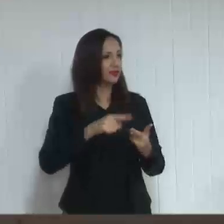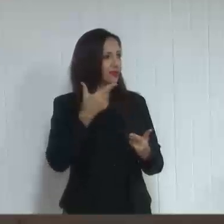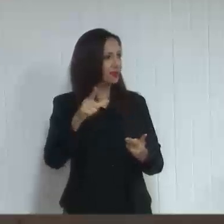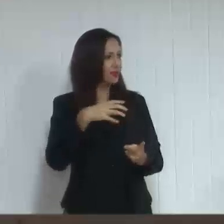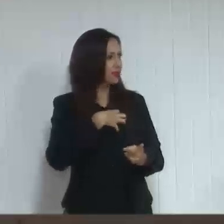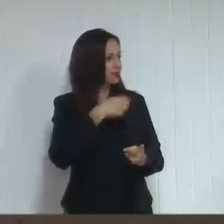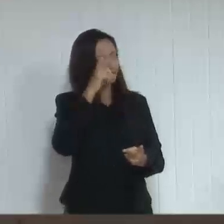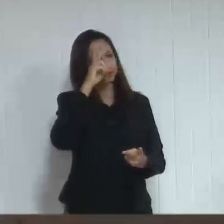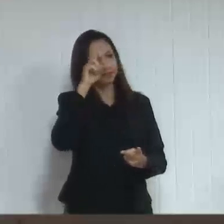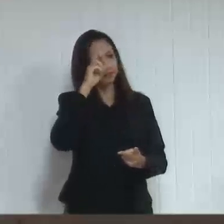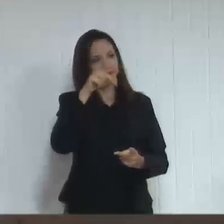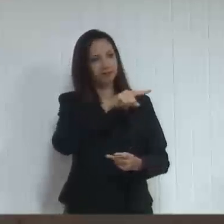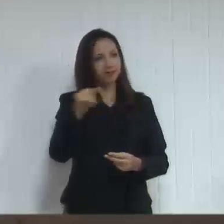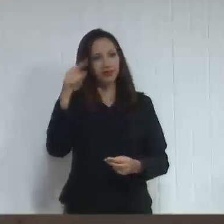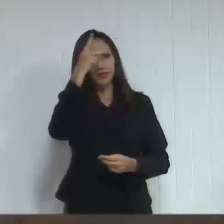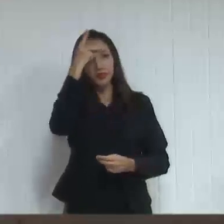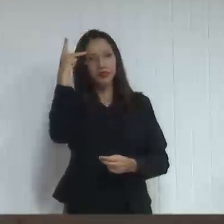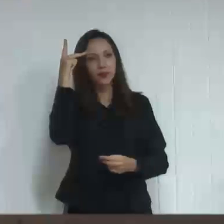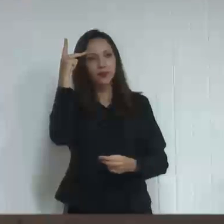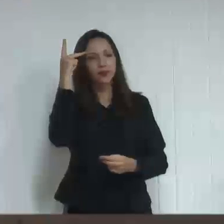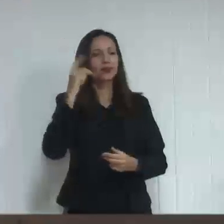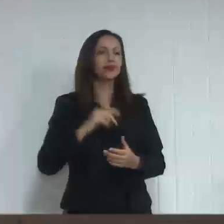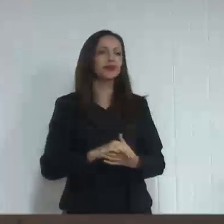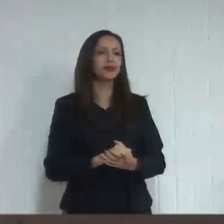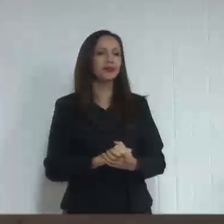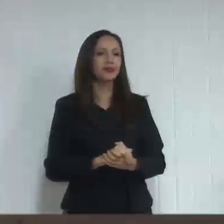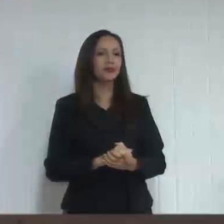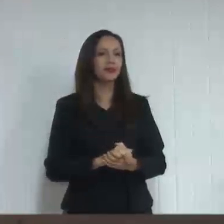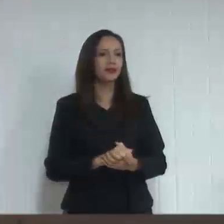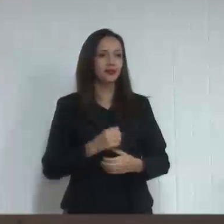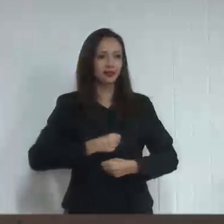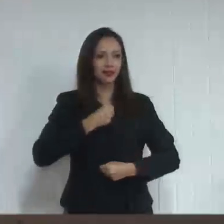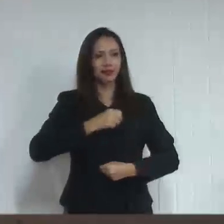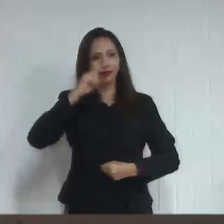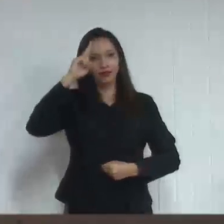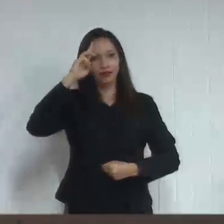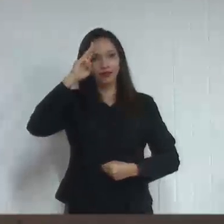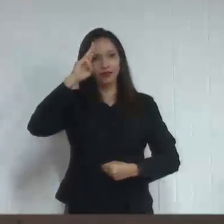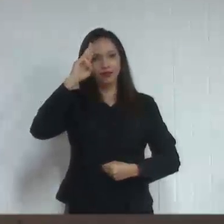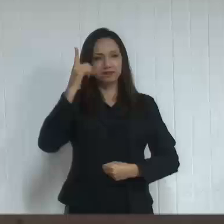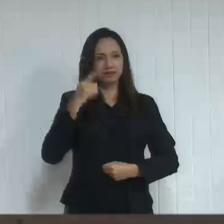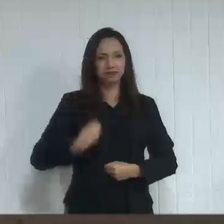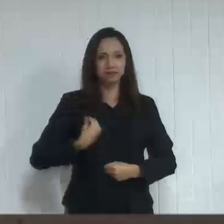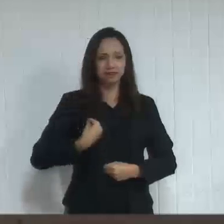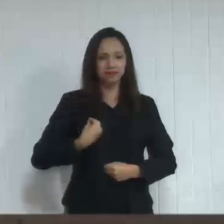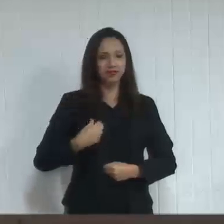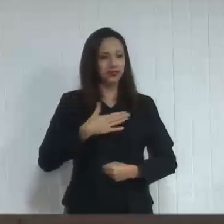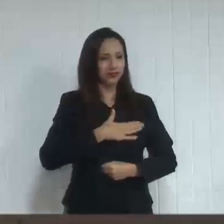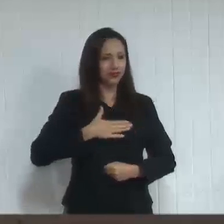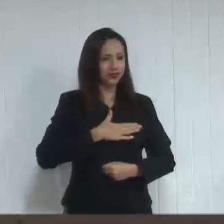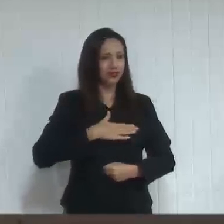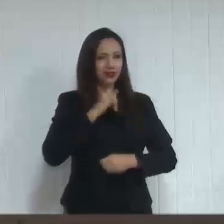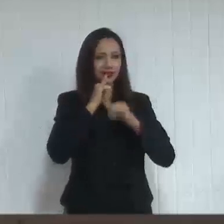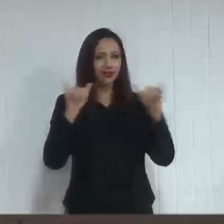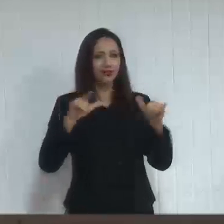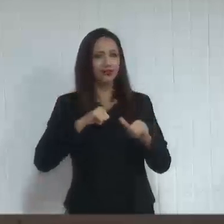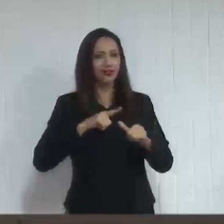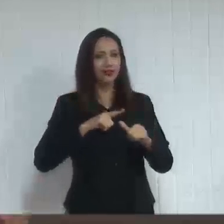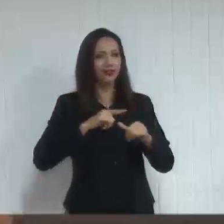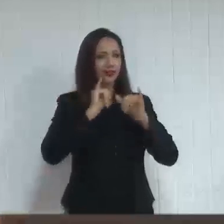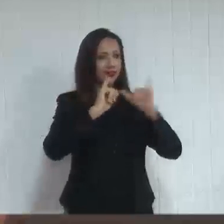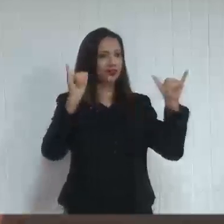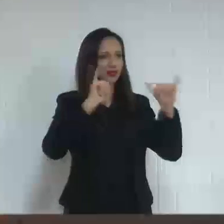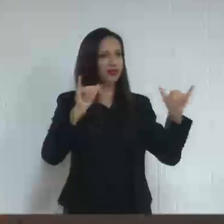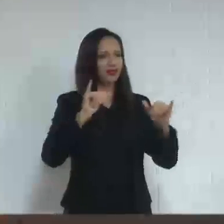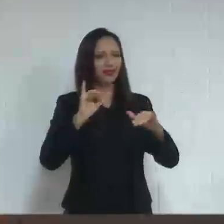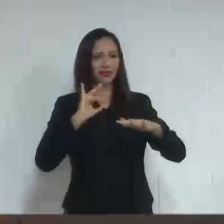eu quero lembrar, o pessoal dos escoteiros não estão aqui, mas faço questão de colocar, até porque a gente distribui depois na rede